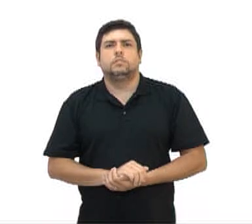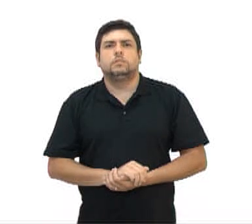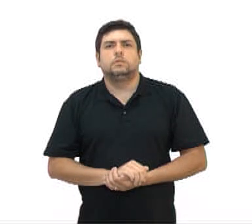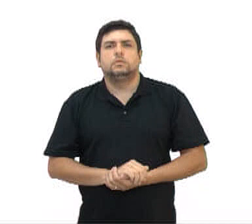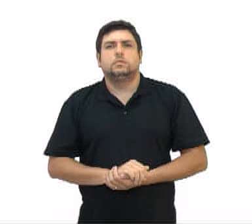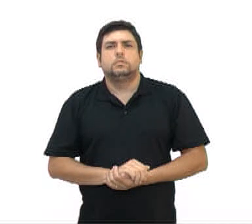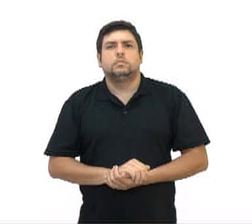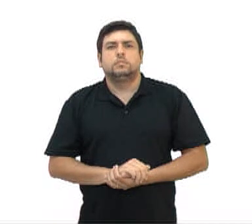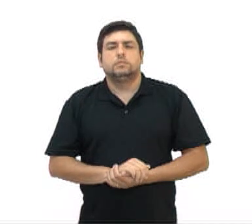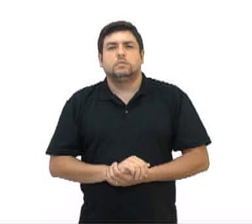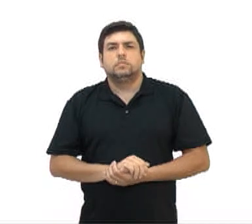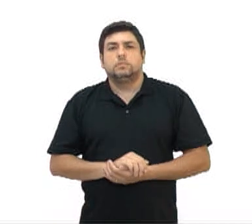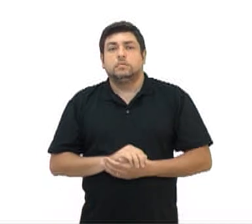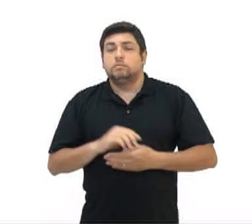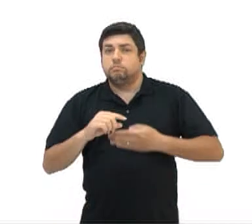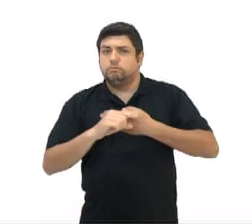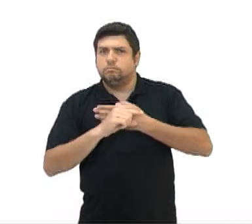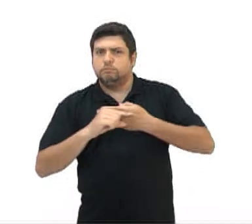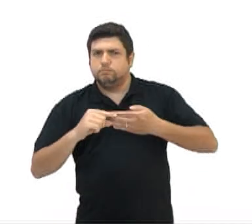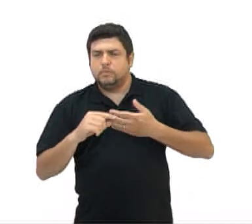a representação do indivíduo